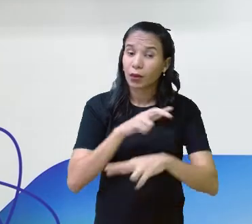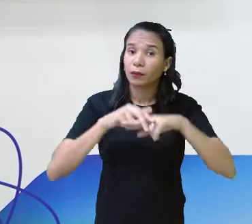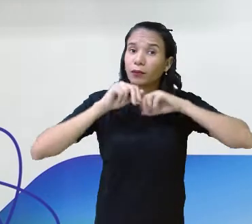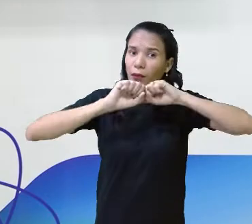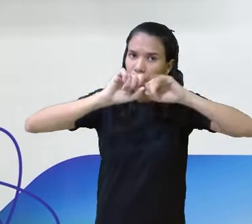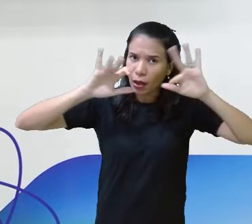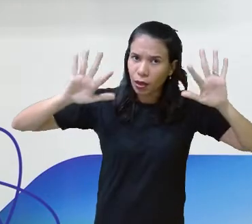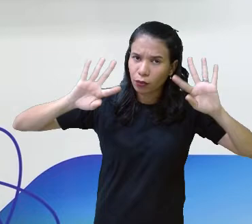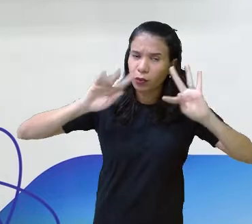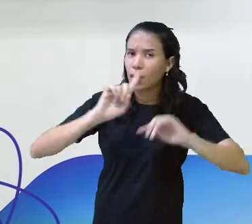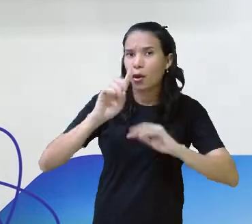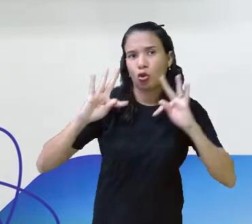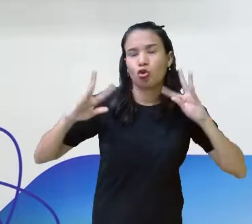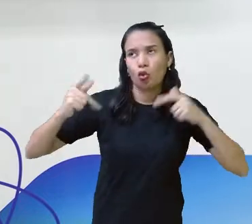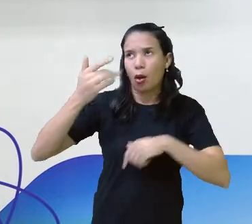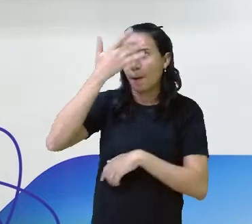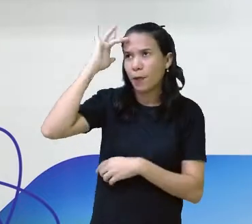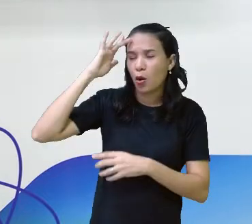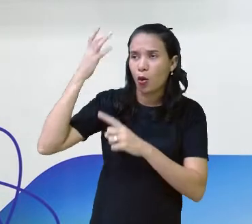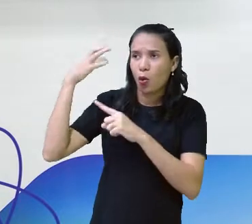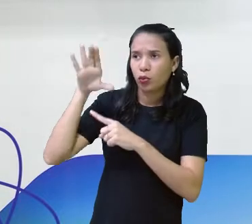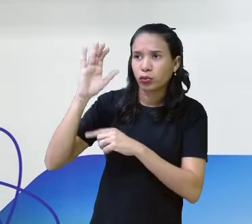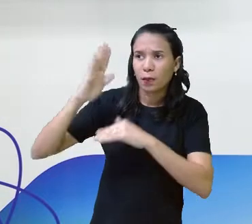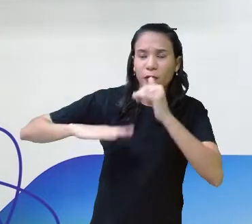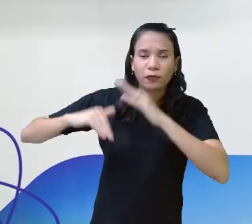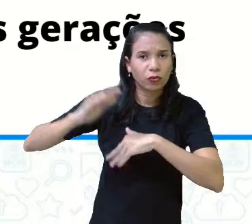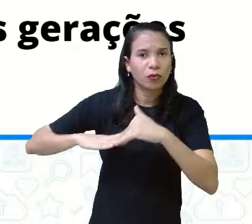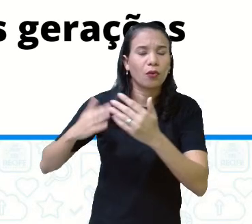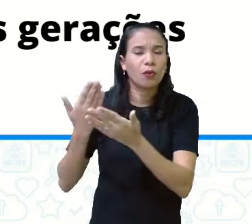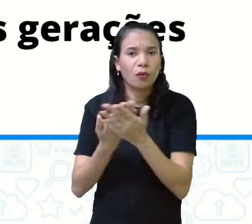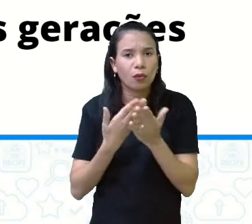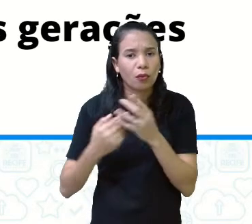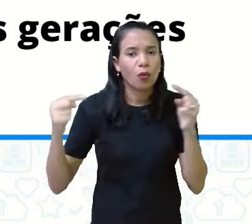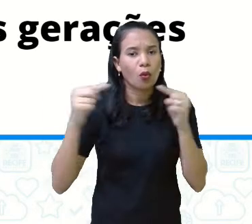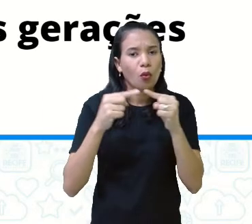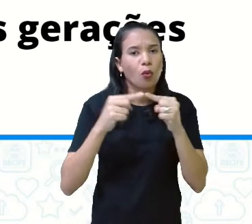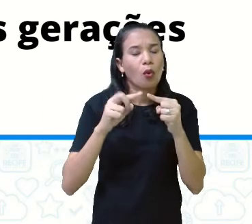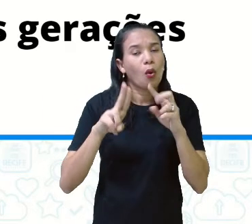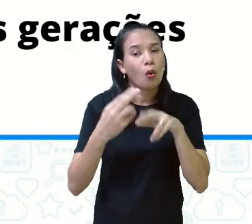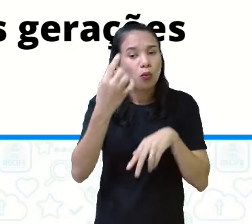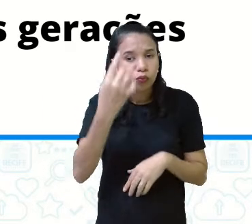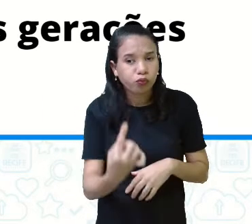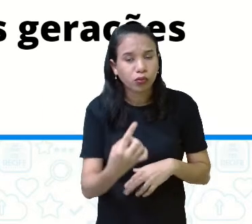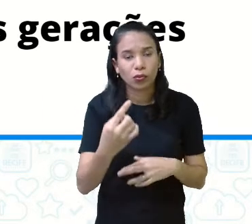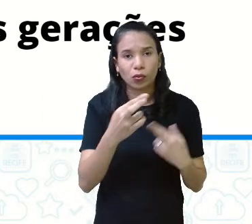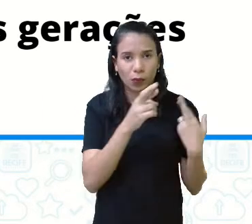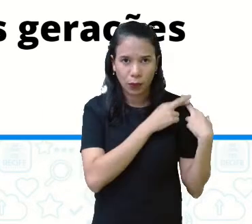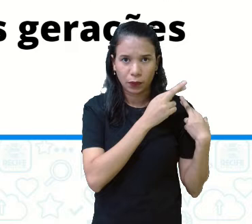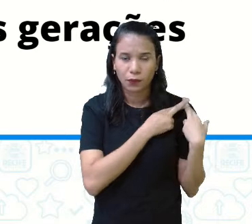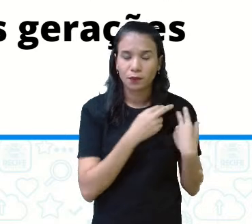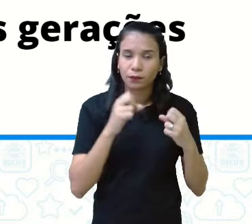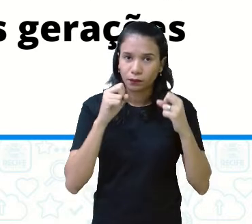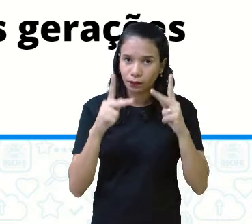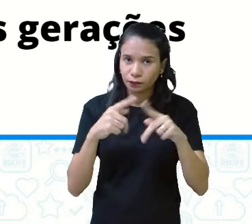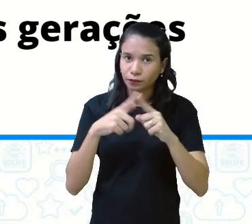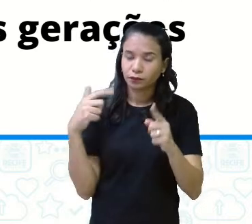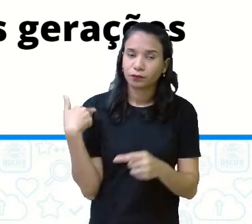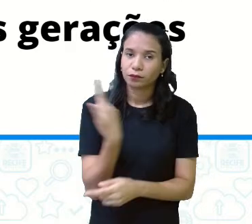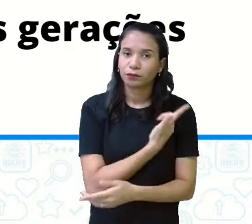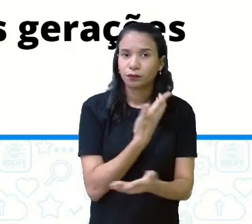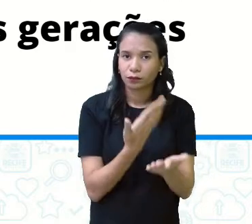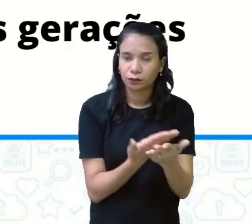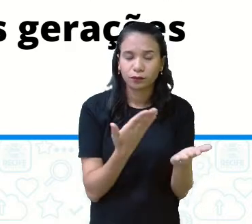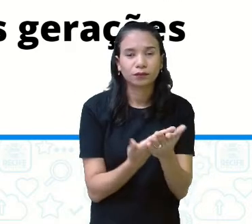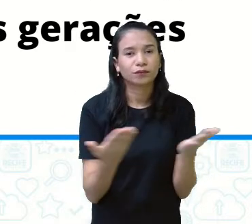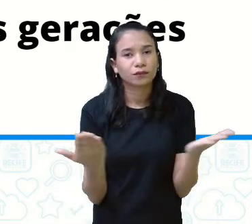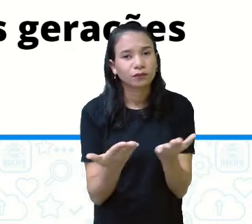os cientistas concordam que os seres humanos são os culpados ou os únicos culpados, ok? Mas a linha da nossa aula